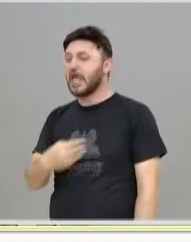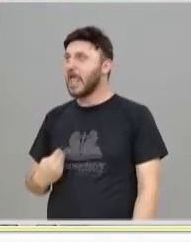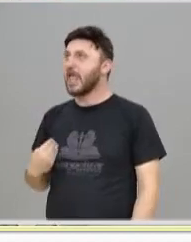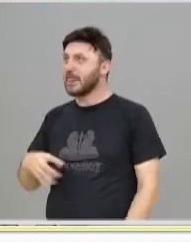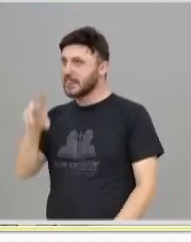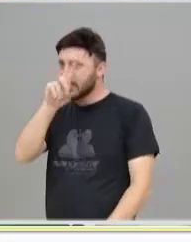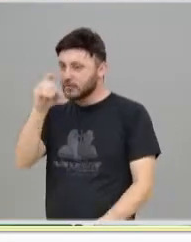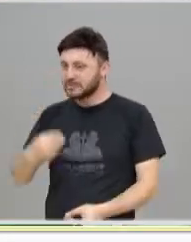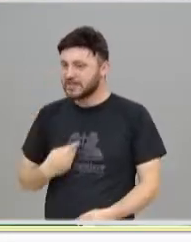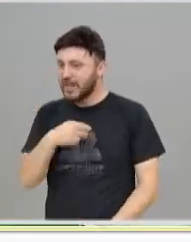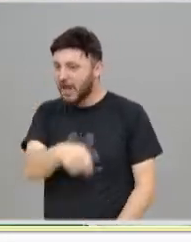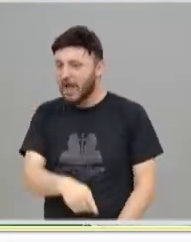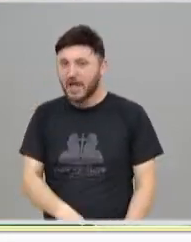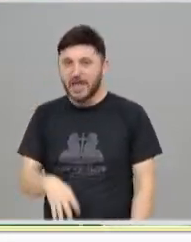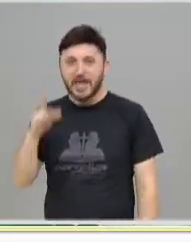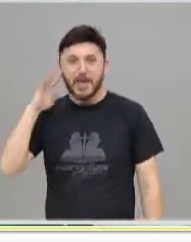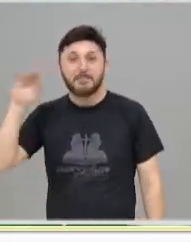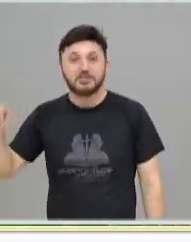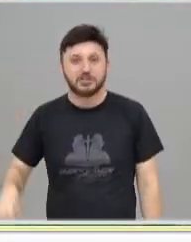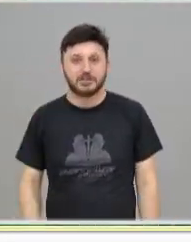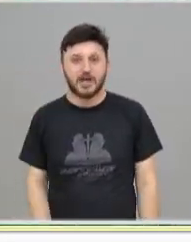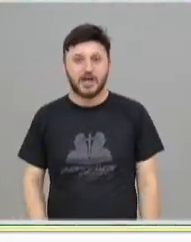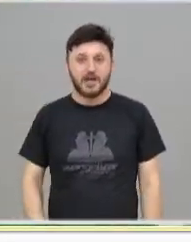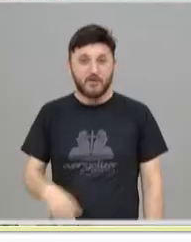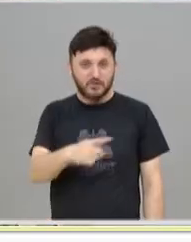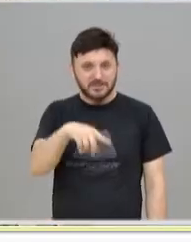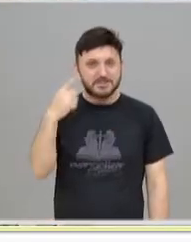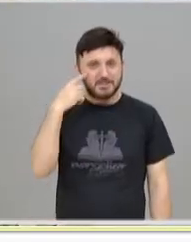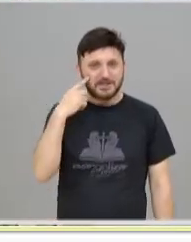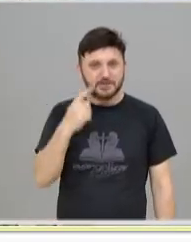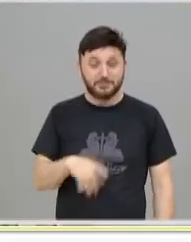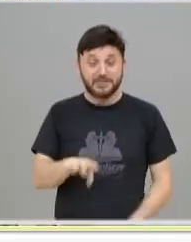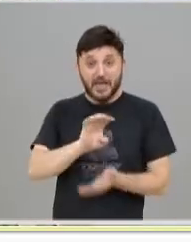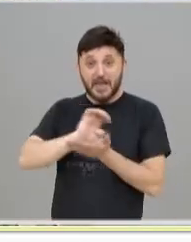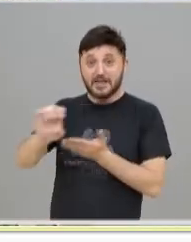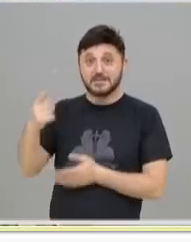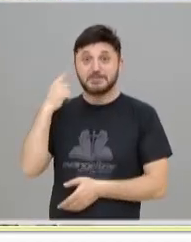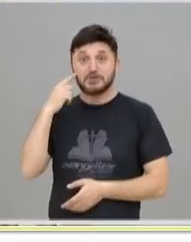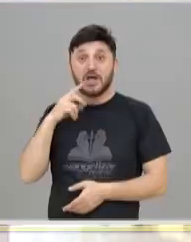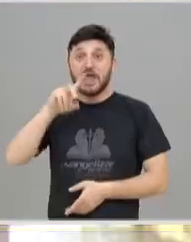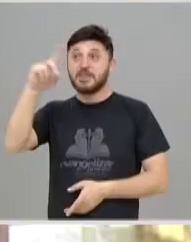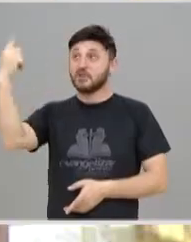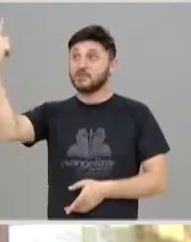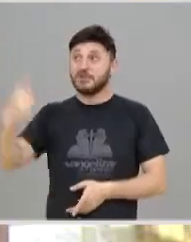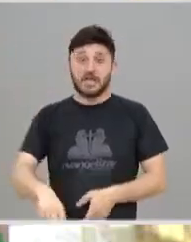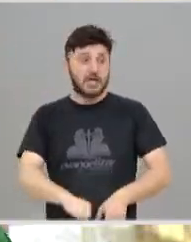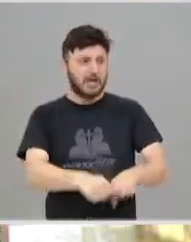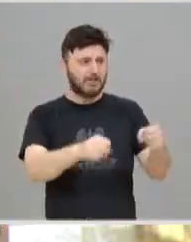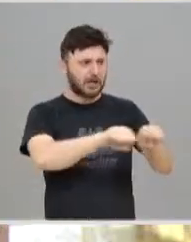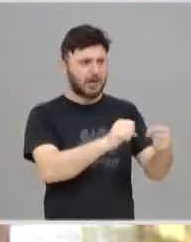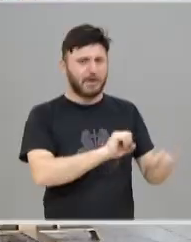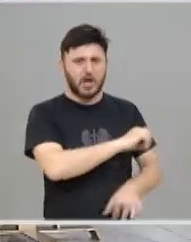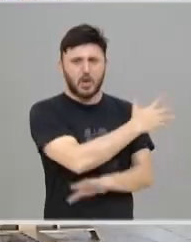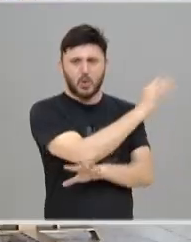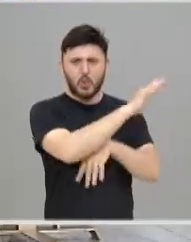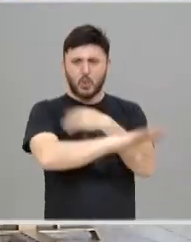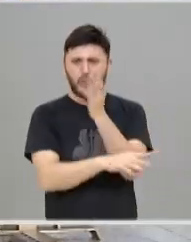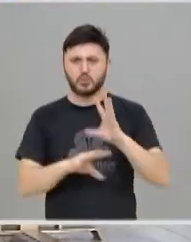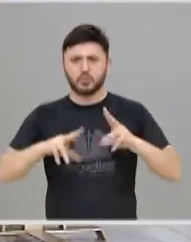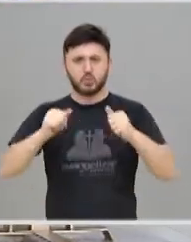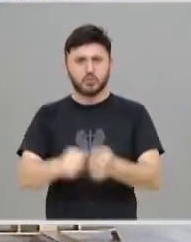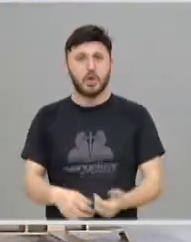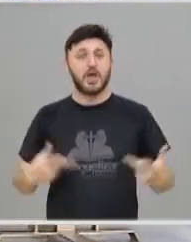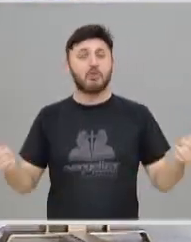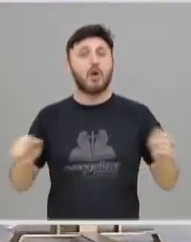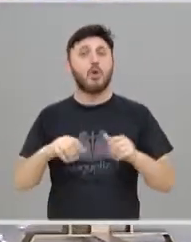se tem de Deus? Que Deus chega com as trombetas, nós temos isso do Apocalipse, que vão tocar-se as quatro